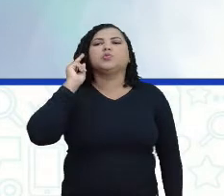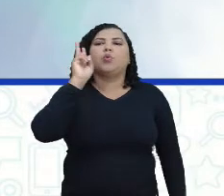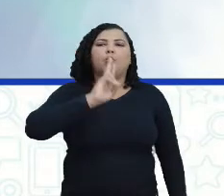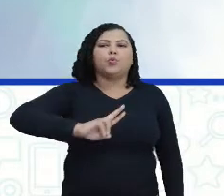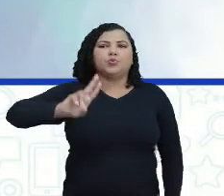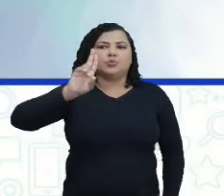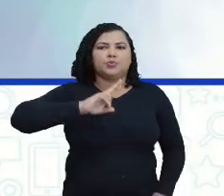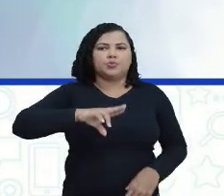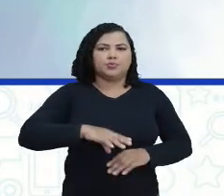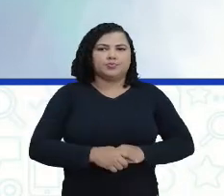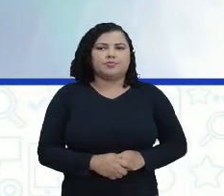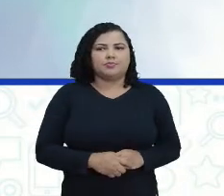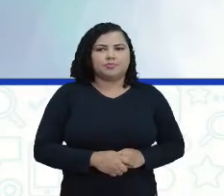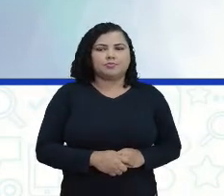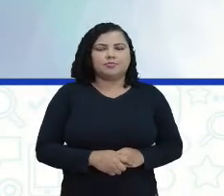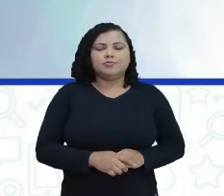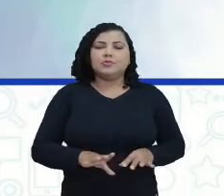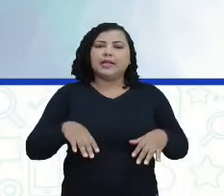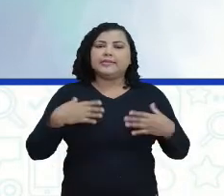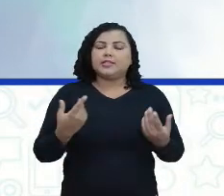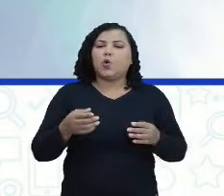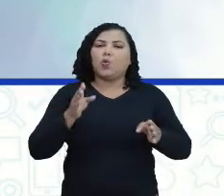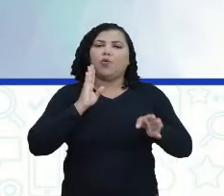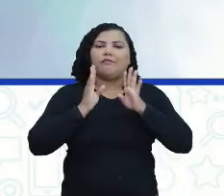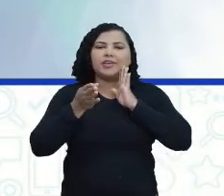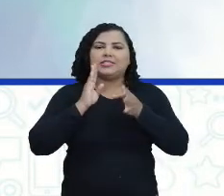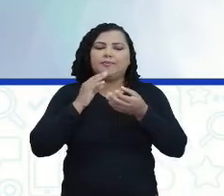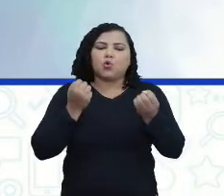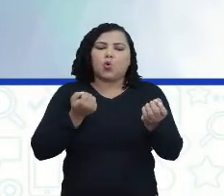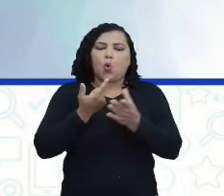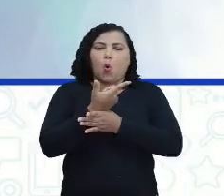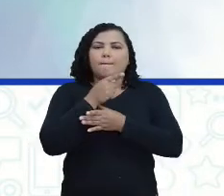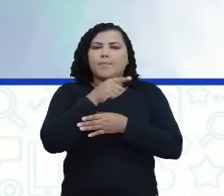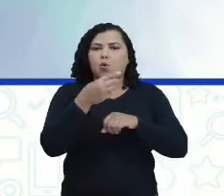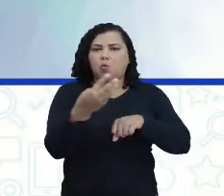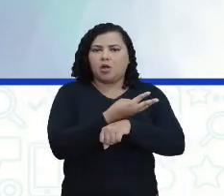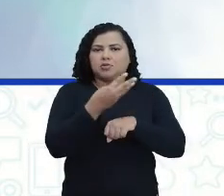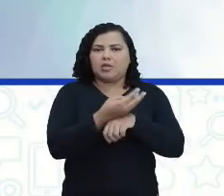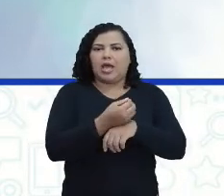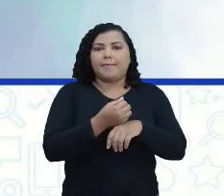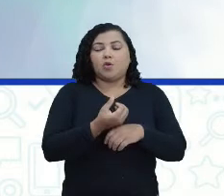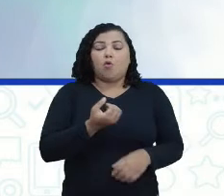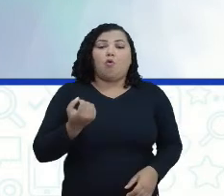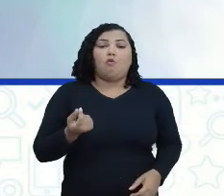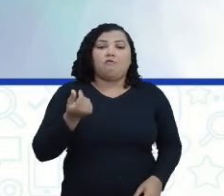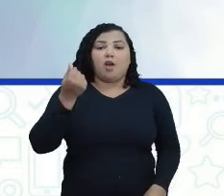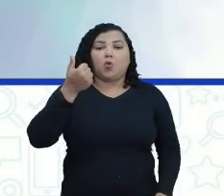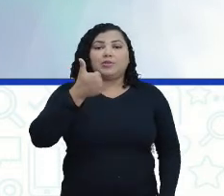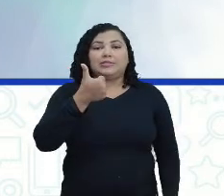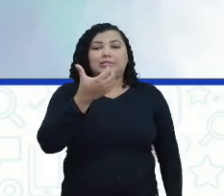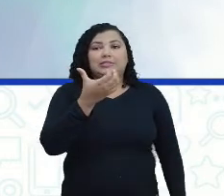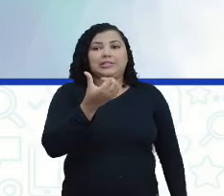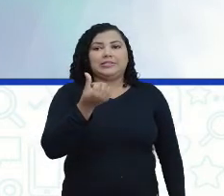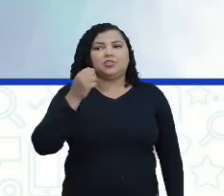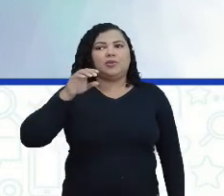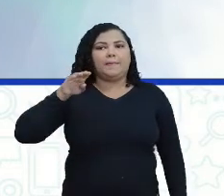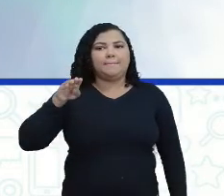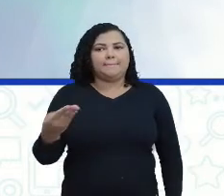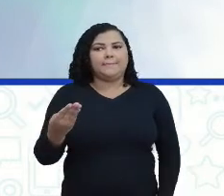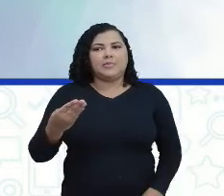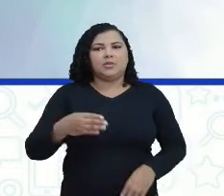vendido ao Facebook por 16 bilhões. Tendo uma interface simples e não tendo nenhuma propaganda, que eu acho que é um